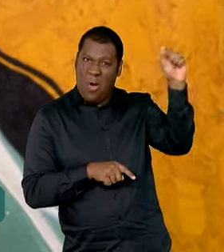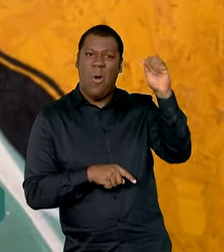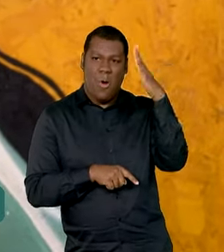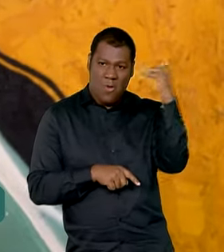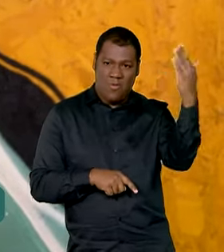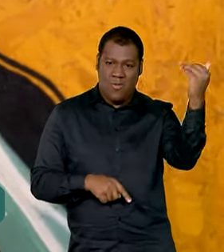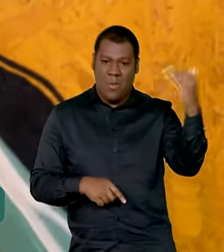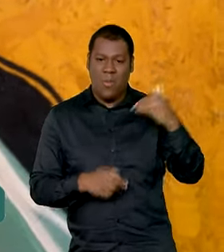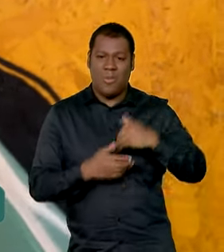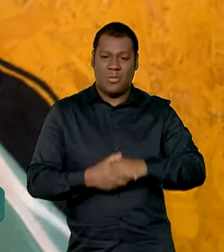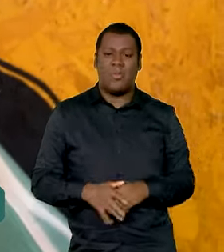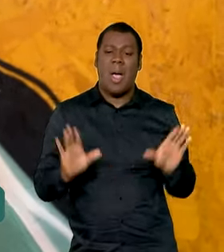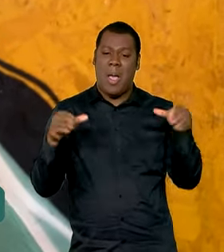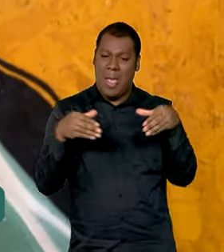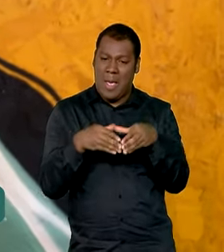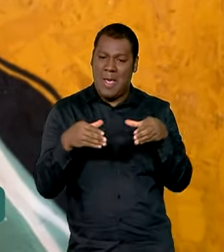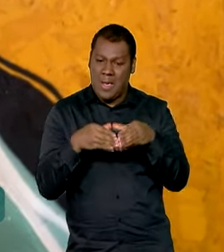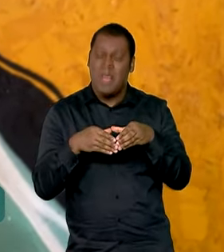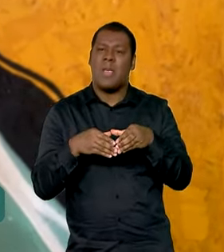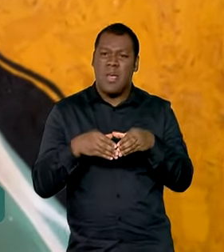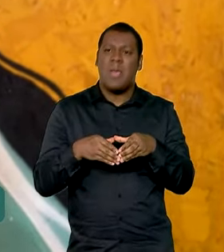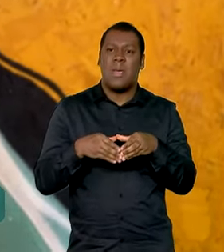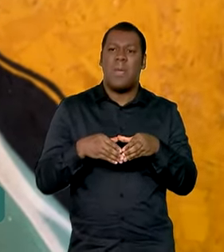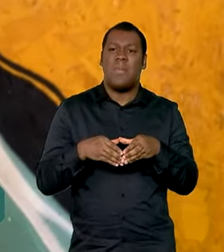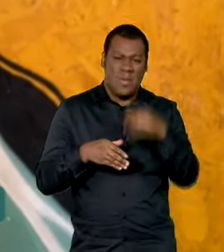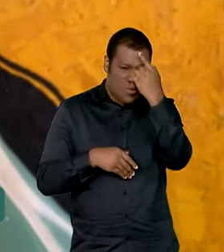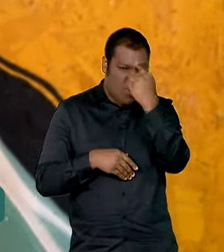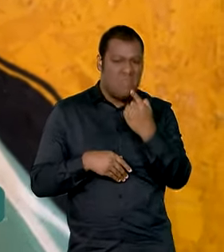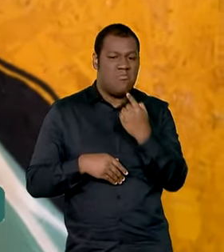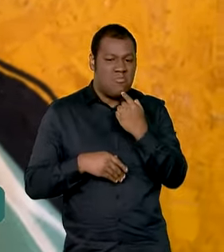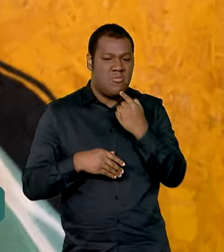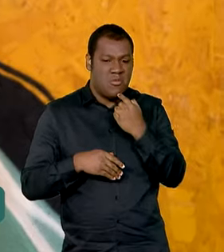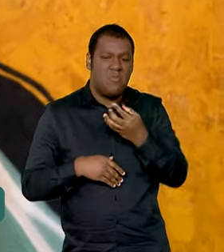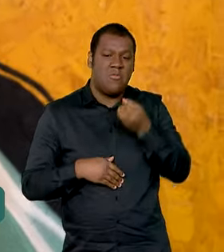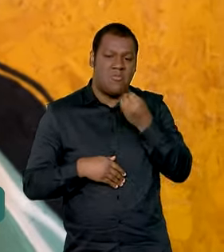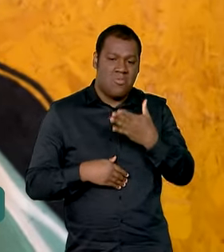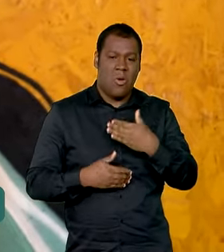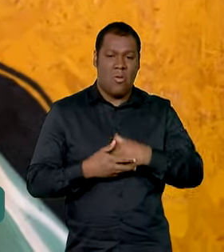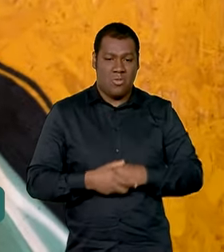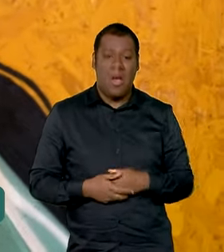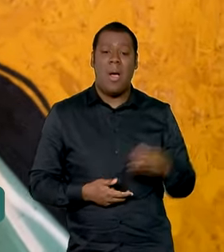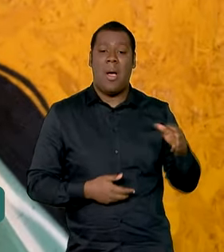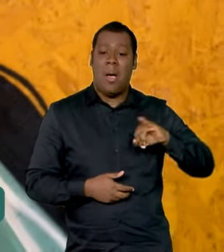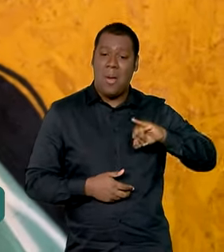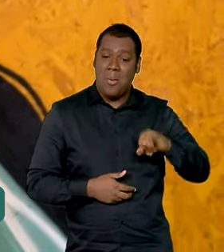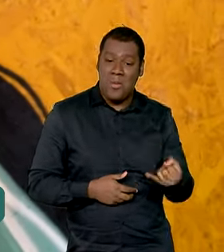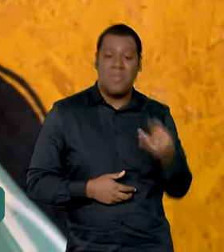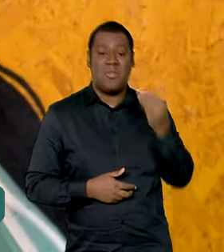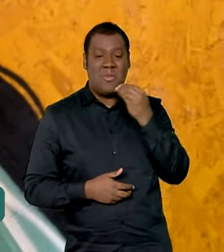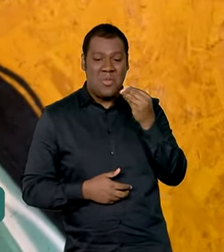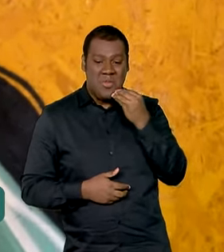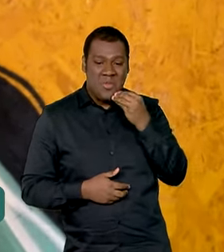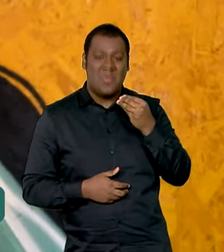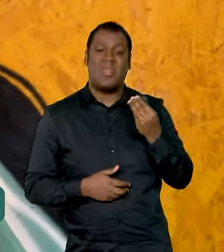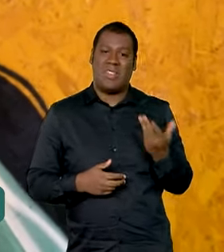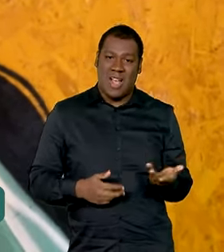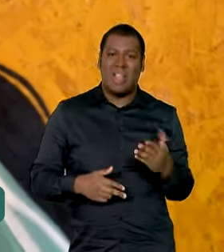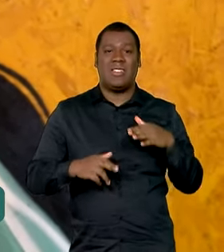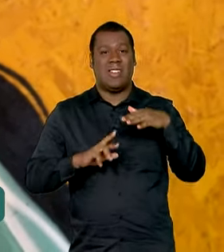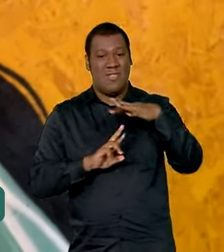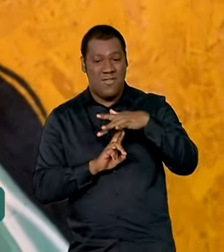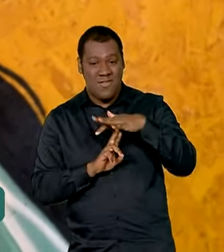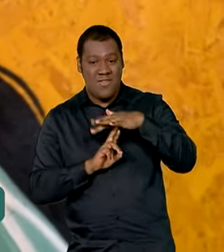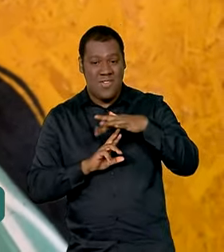escritoras. É uma equipe muito potente que está vindo para justamente aproveitar essa oportunidade, né, dessa homenagem. Nós estamos